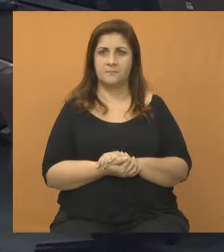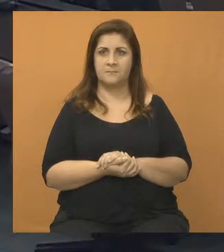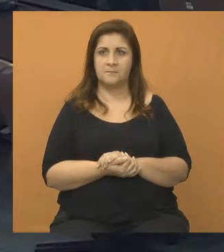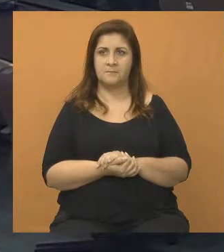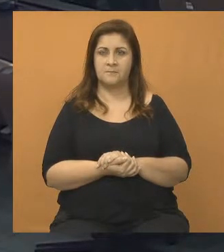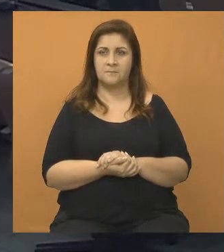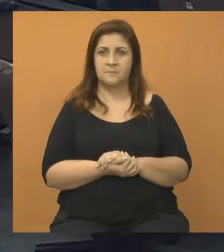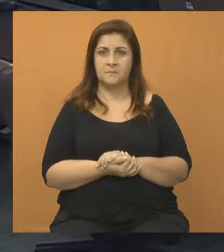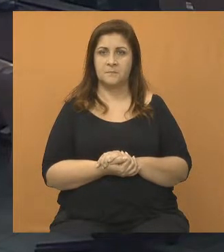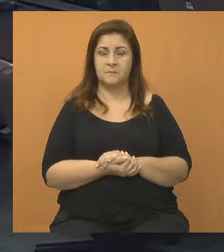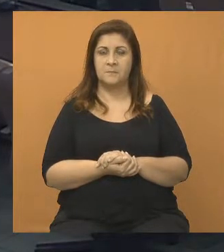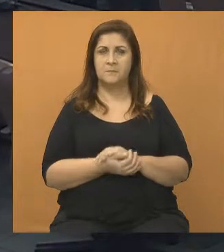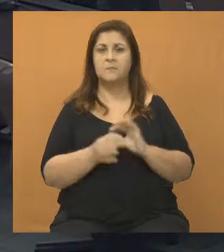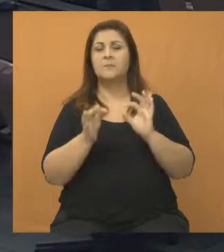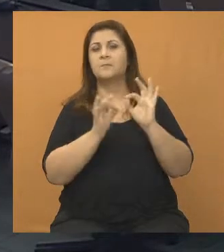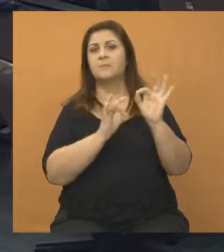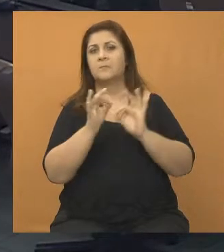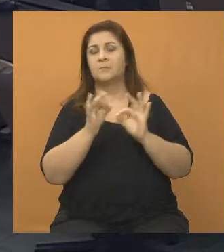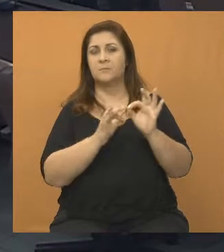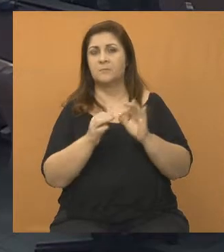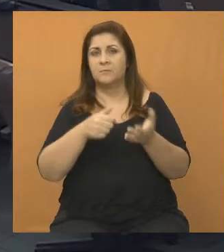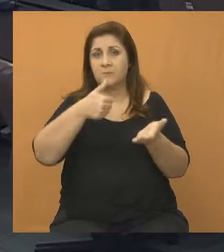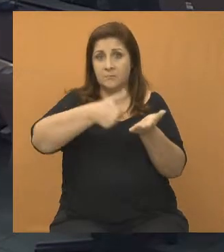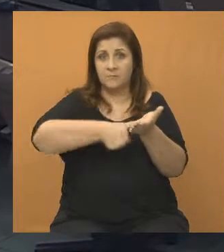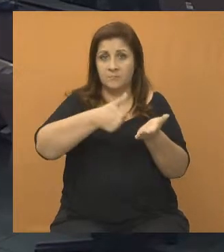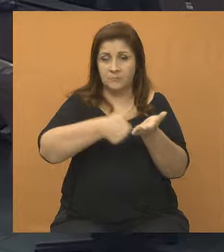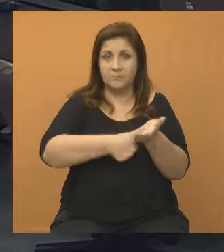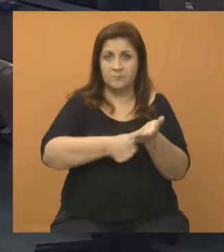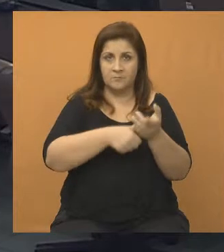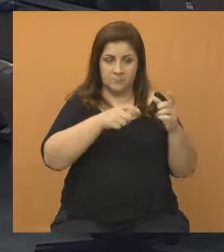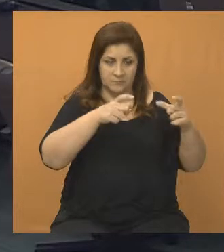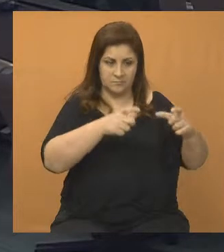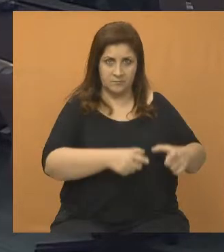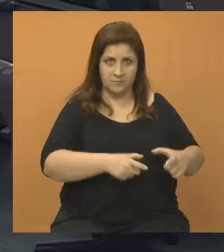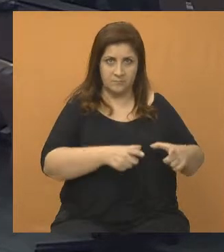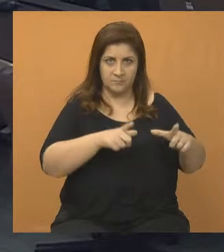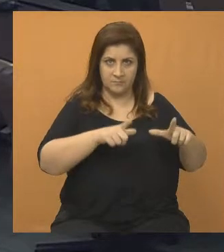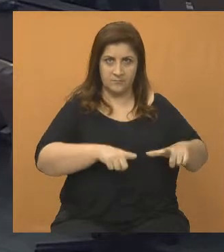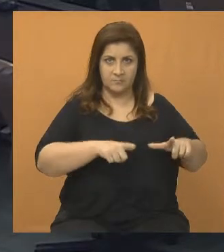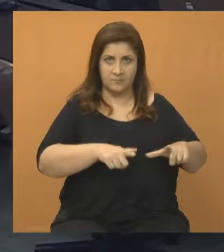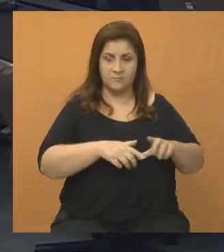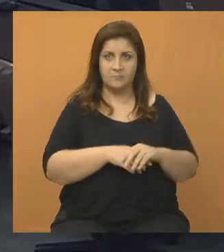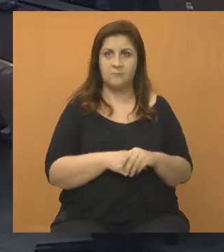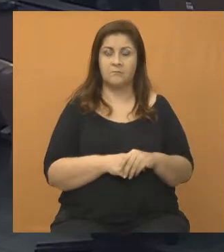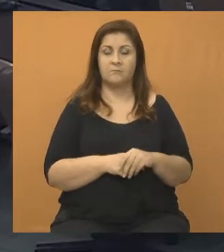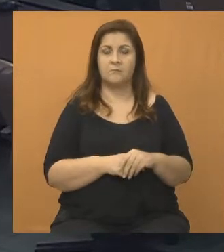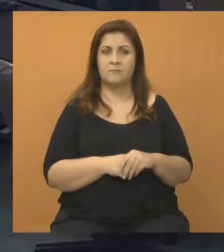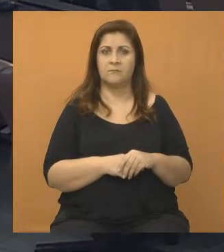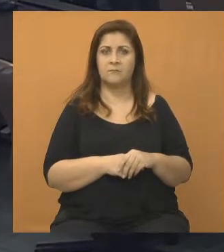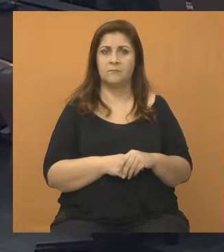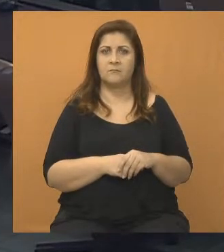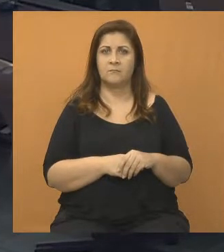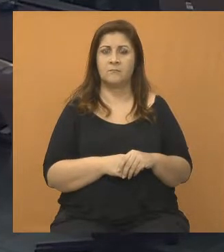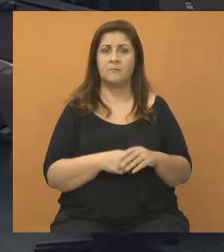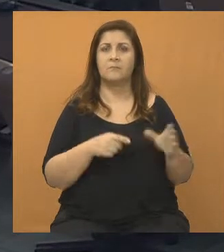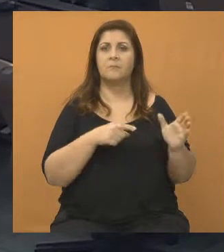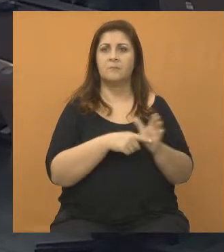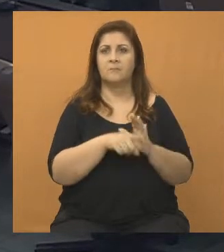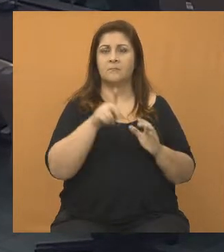Essa previsão de regularização da fundiária, eu ia também fazer essa pergunta do Rio